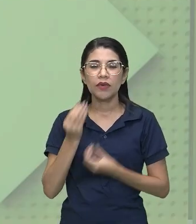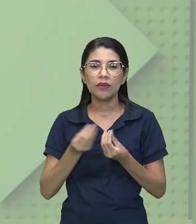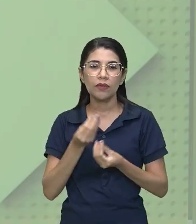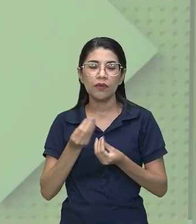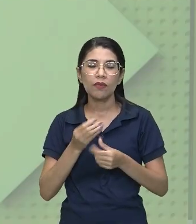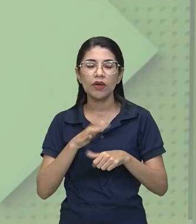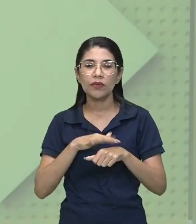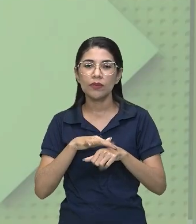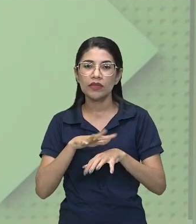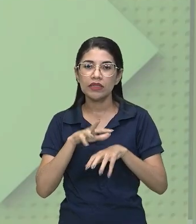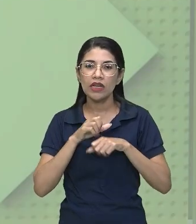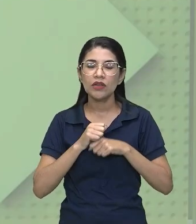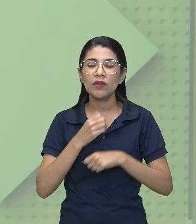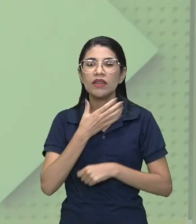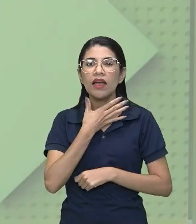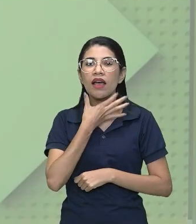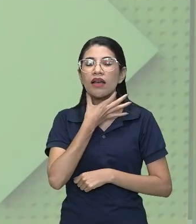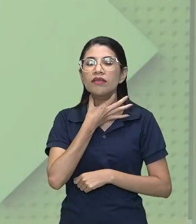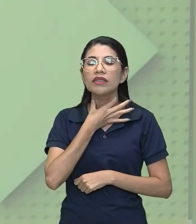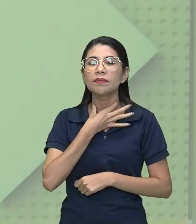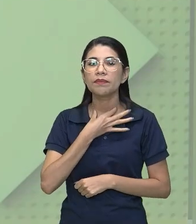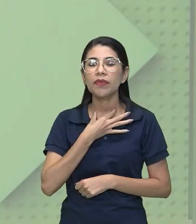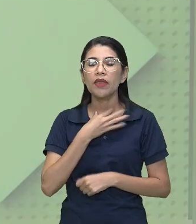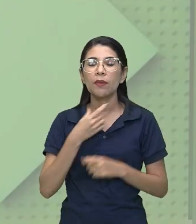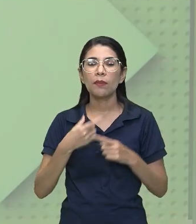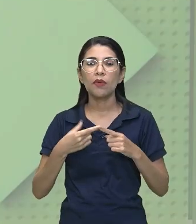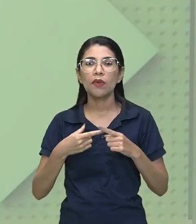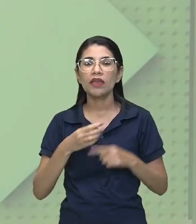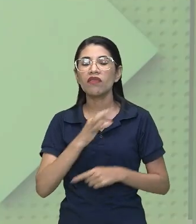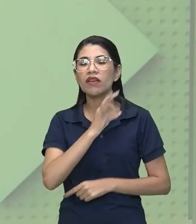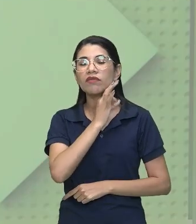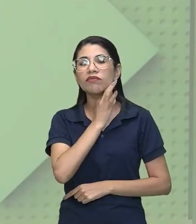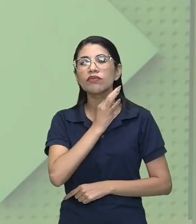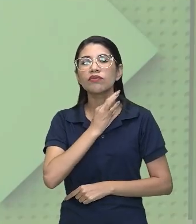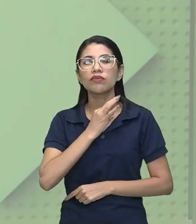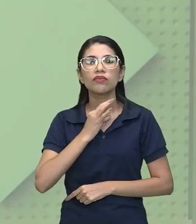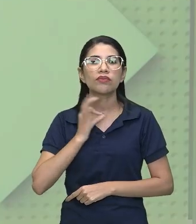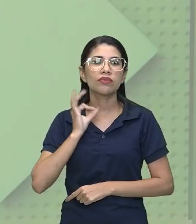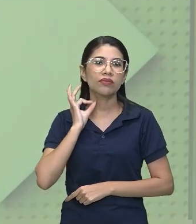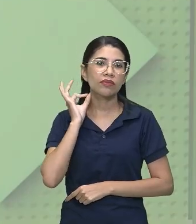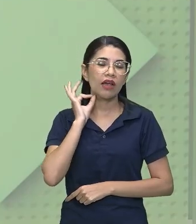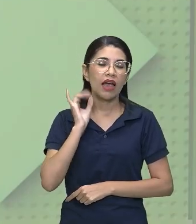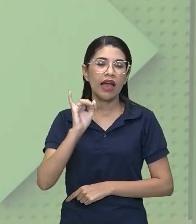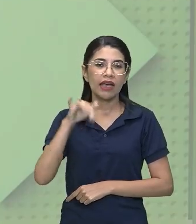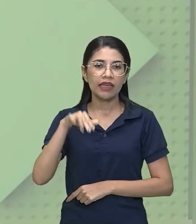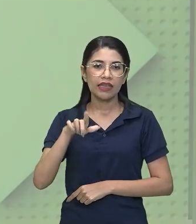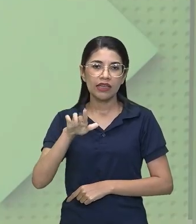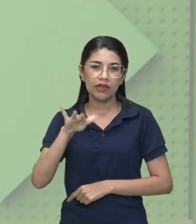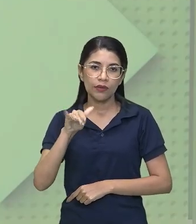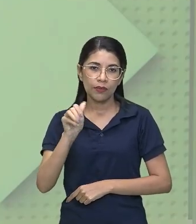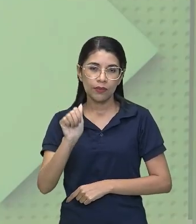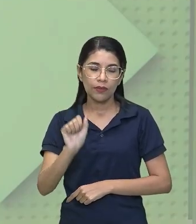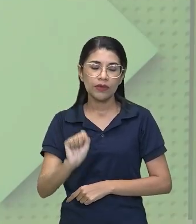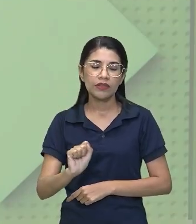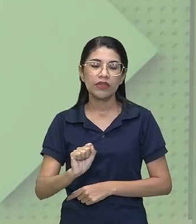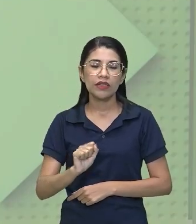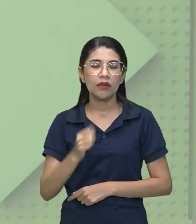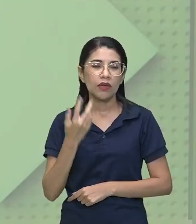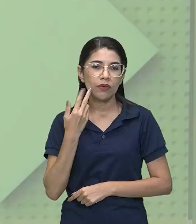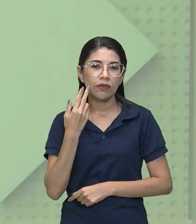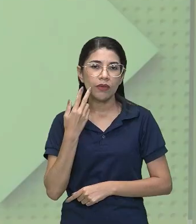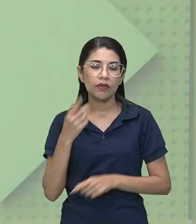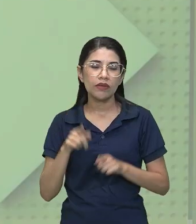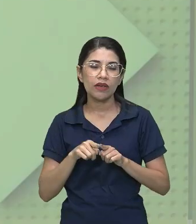infecção na região do pescoço, porque aparecem ínguas, né? É comum aparecerem também